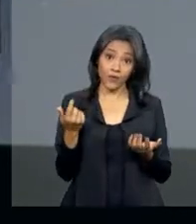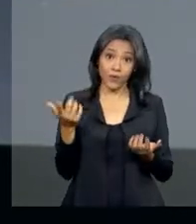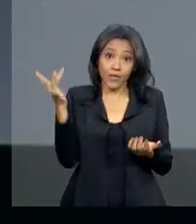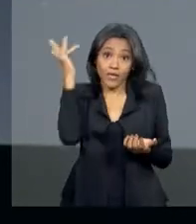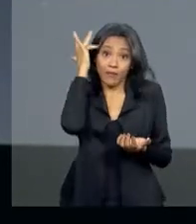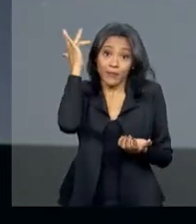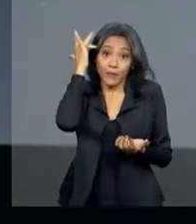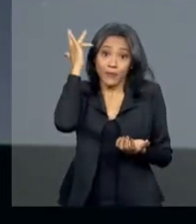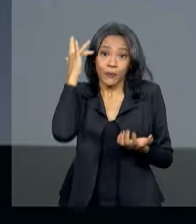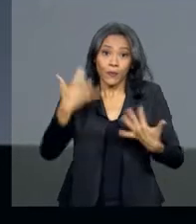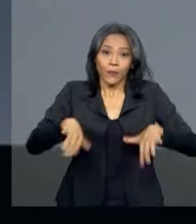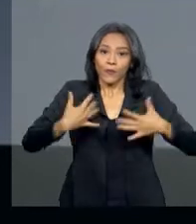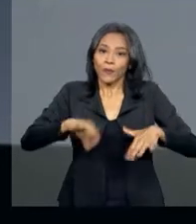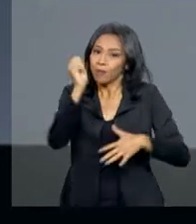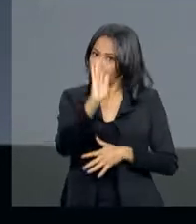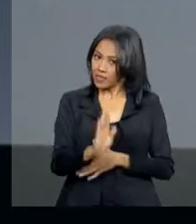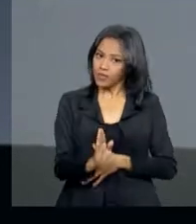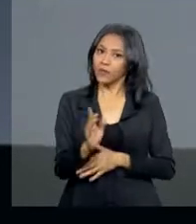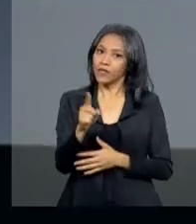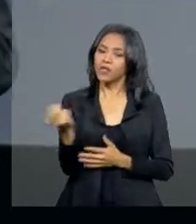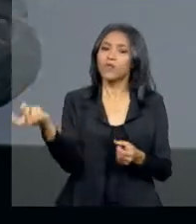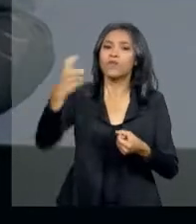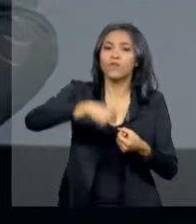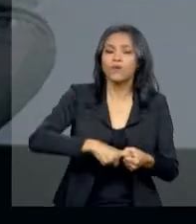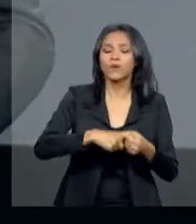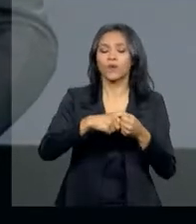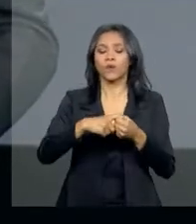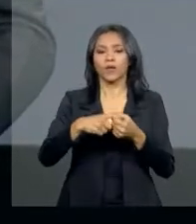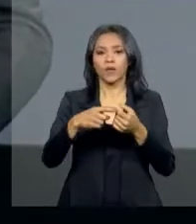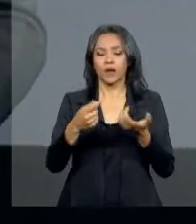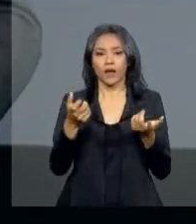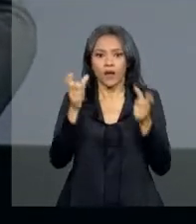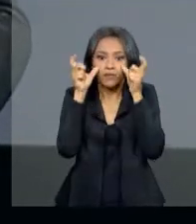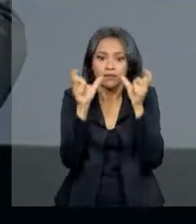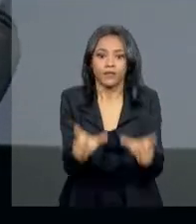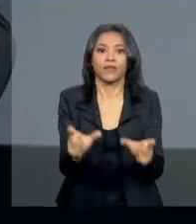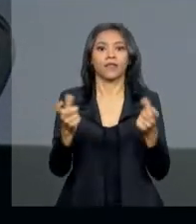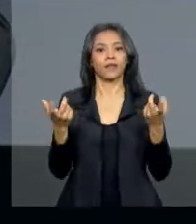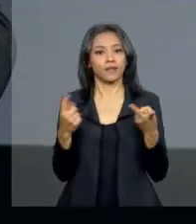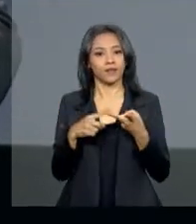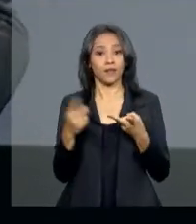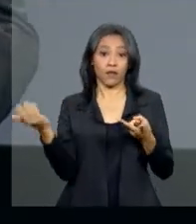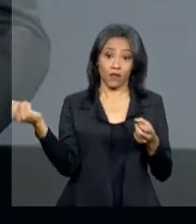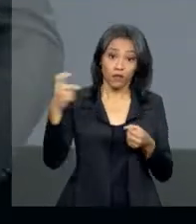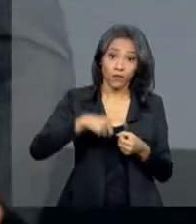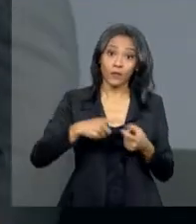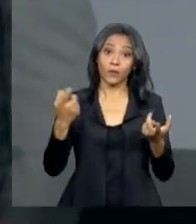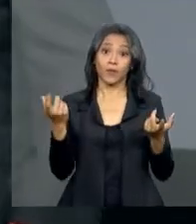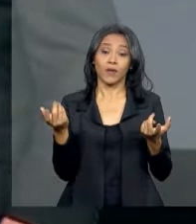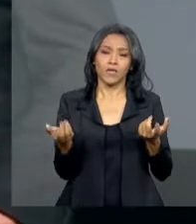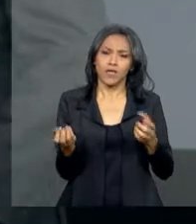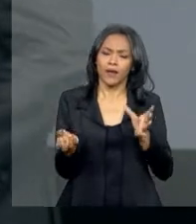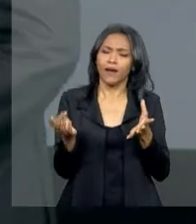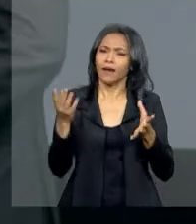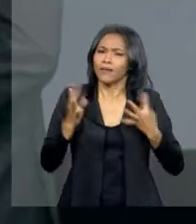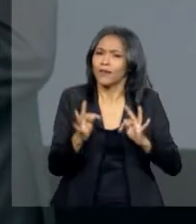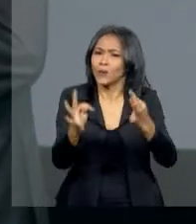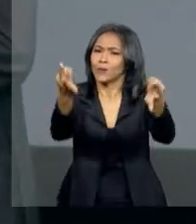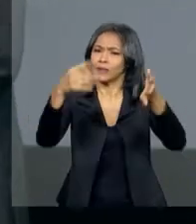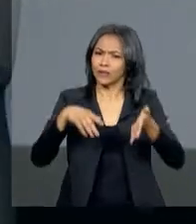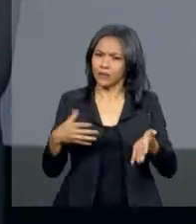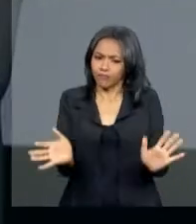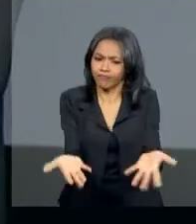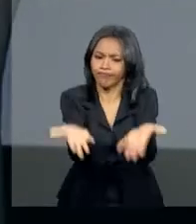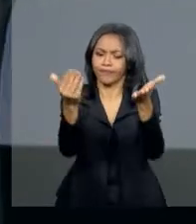com isso nós voltamos até investimentos voltamos a cair é tecnologias né até porque o pré-sal é talvez a